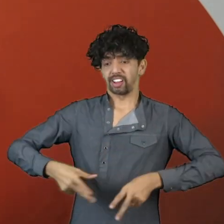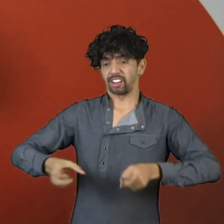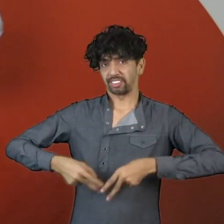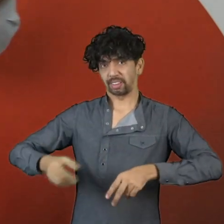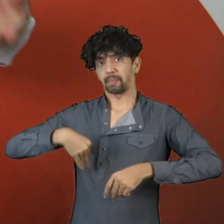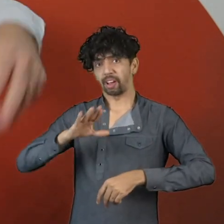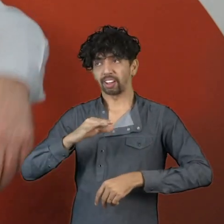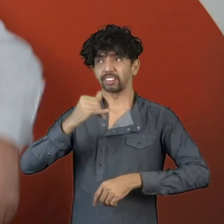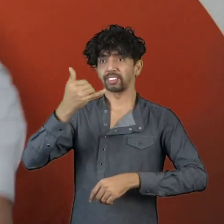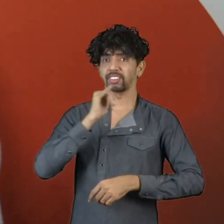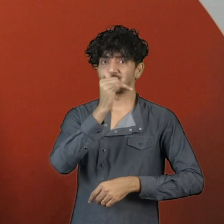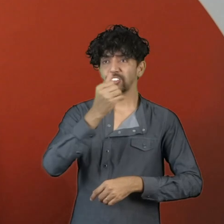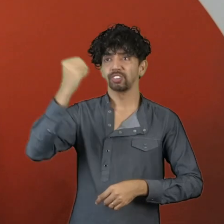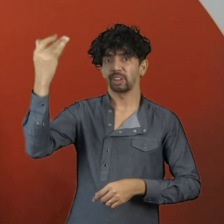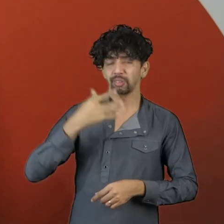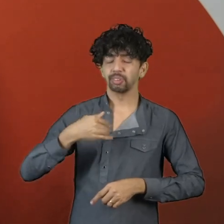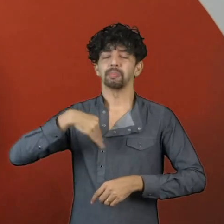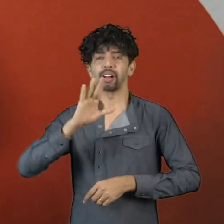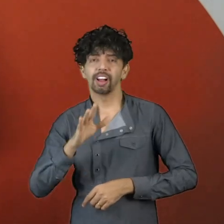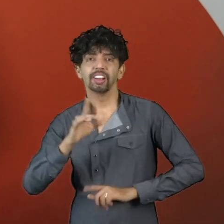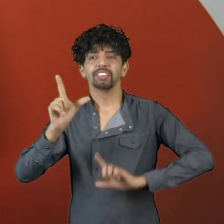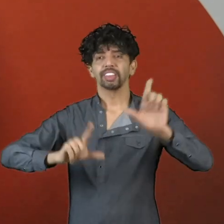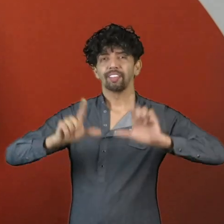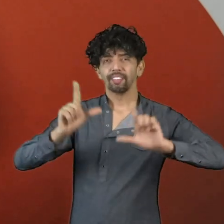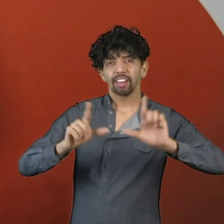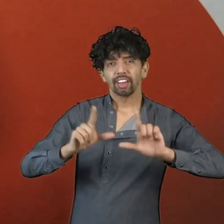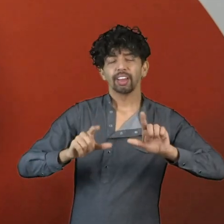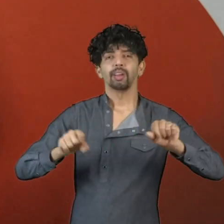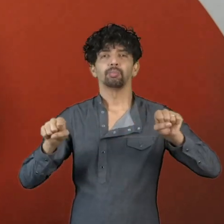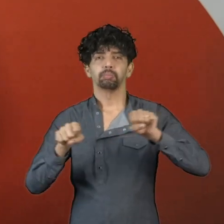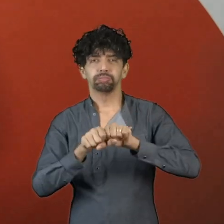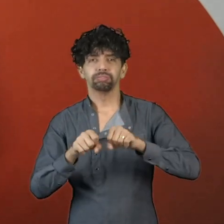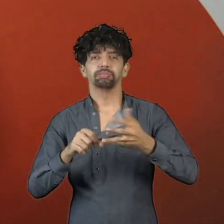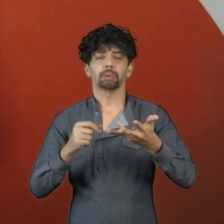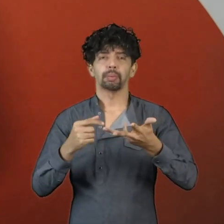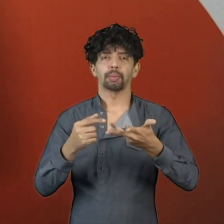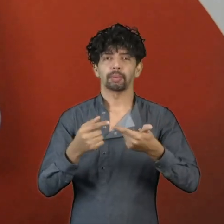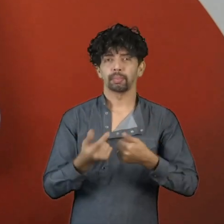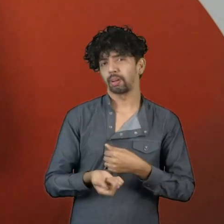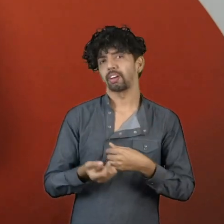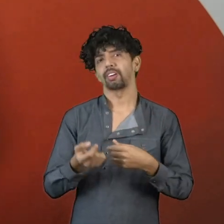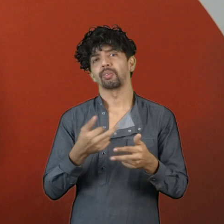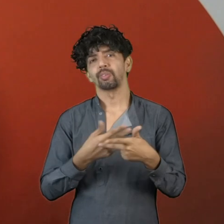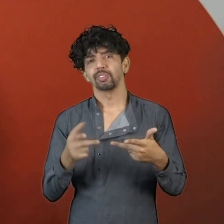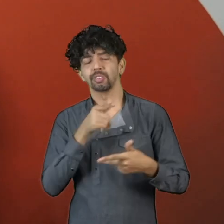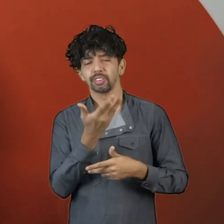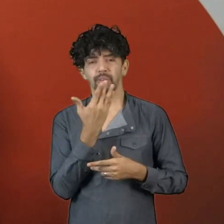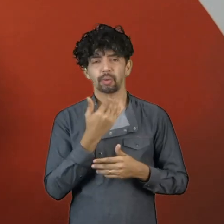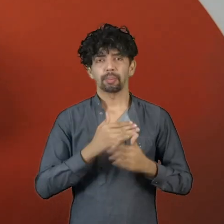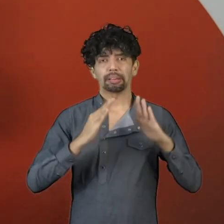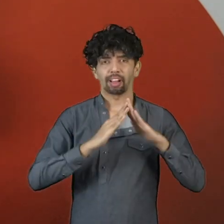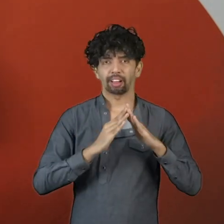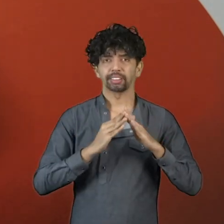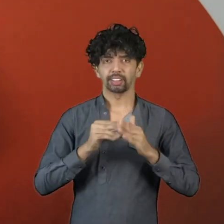né? TV a cabo, e aí houve todos esses aplicativos que você acabou utilizando, seja delivery e